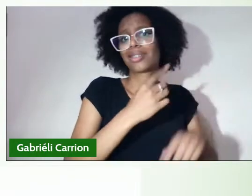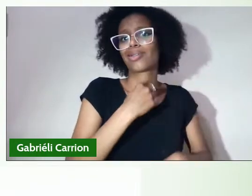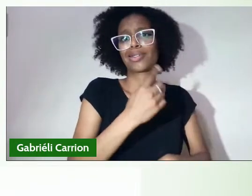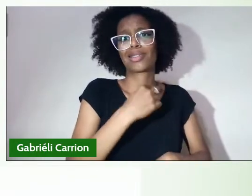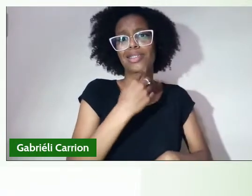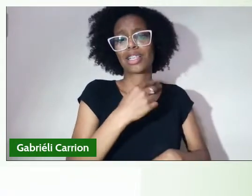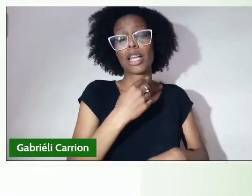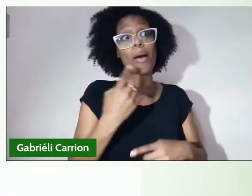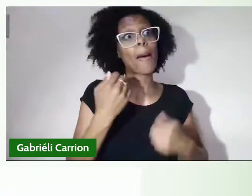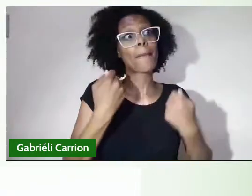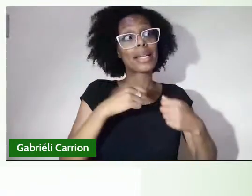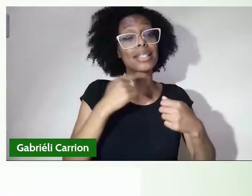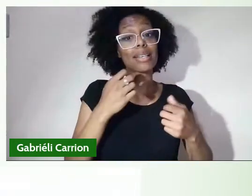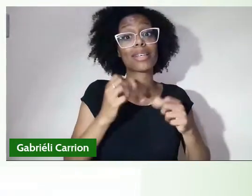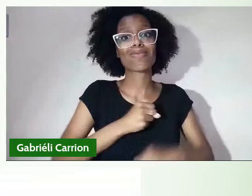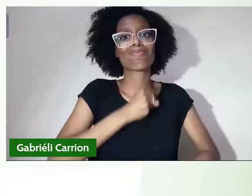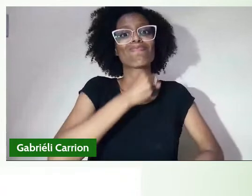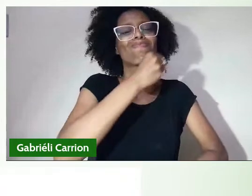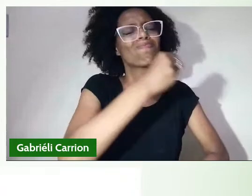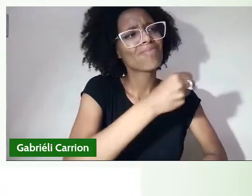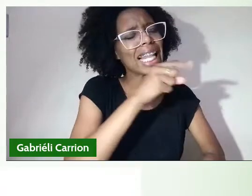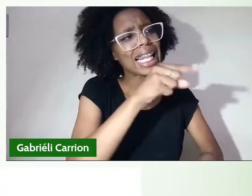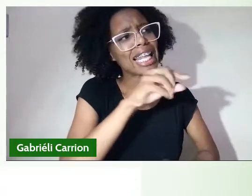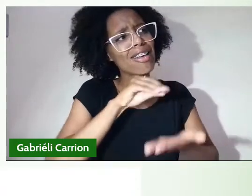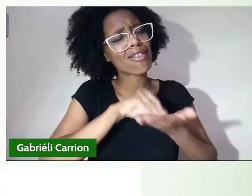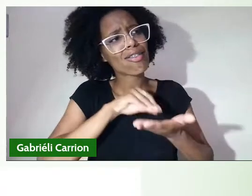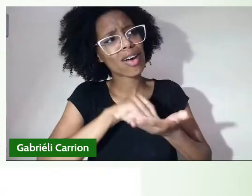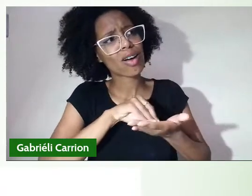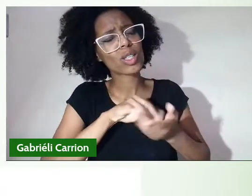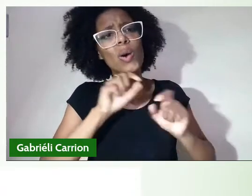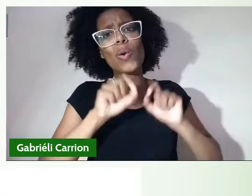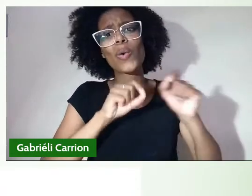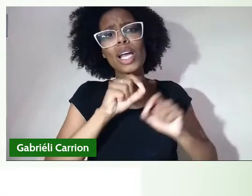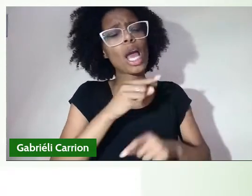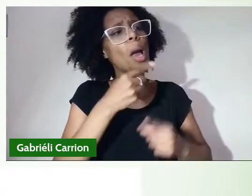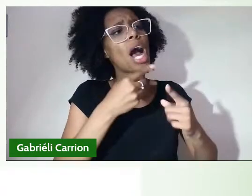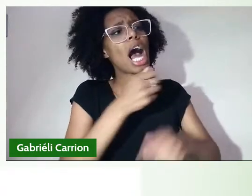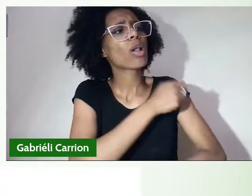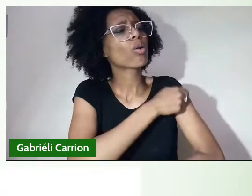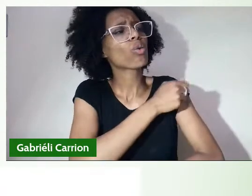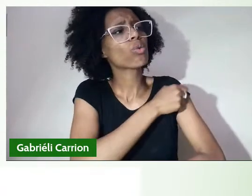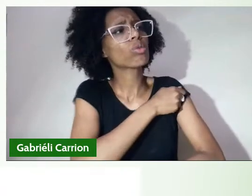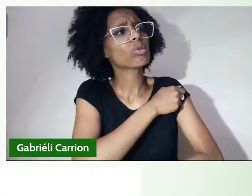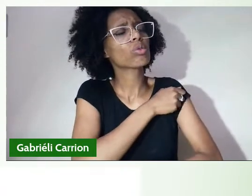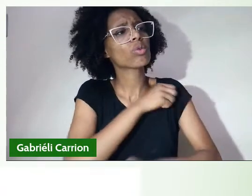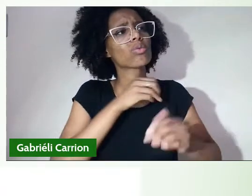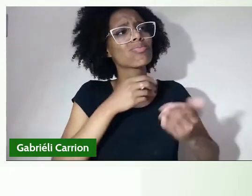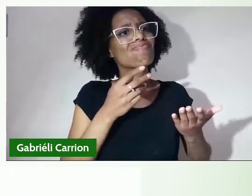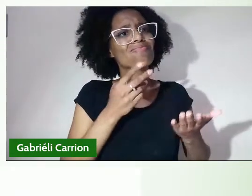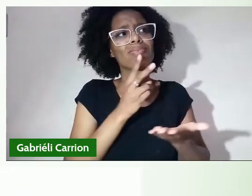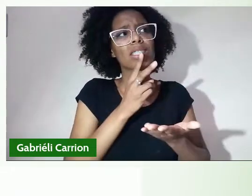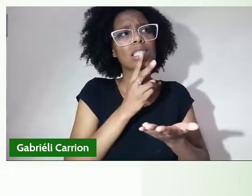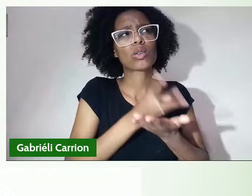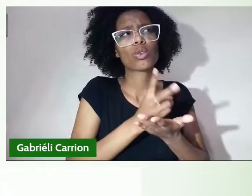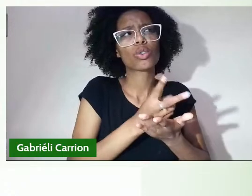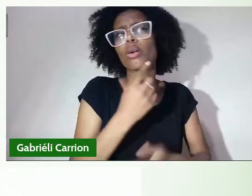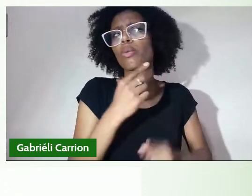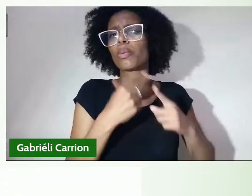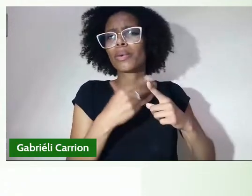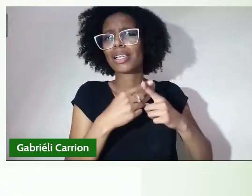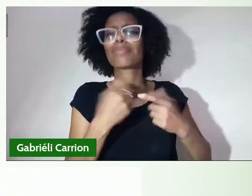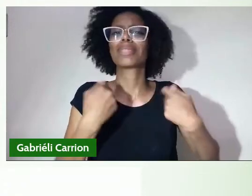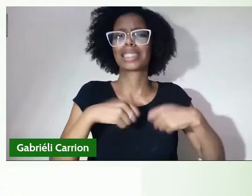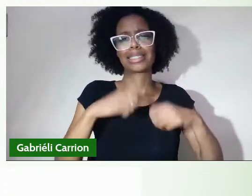do estudante, né, o que está faltando, né, para ele conseguir se manter na instituição, né. No momento aqui da sua fala, claro, nós temos, né,